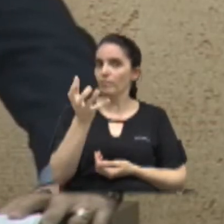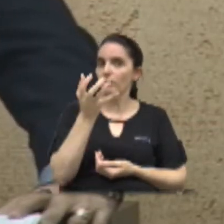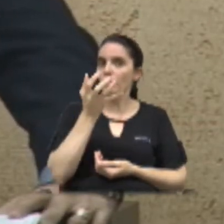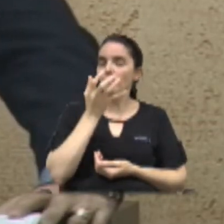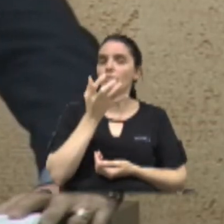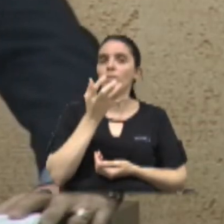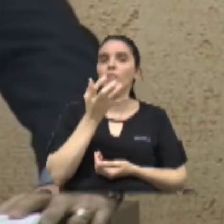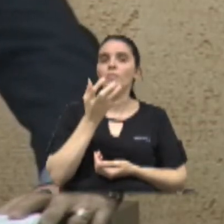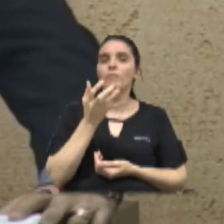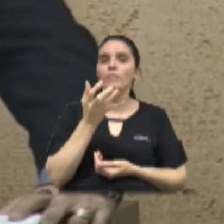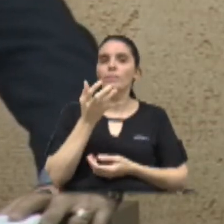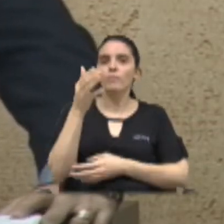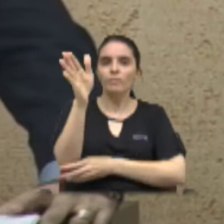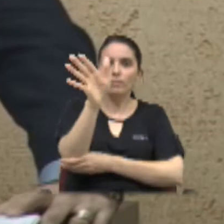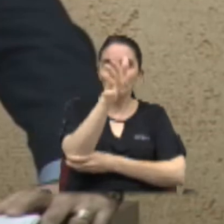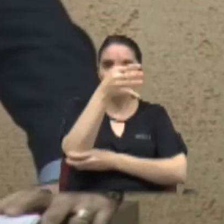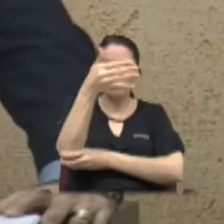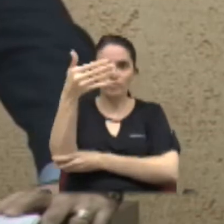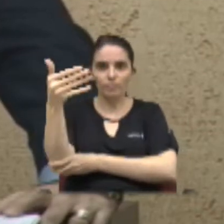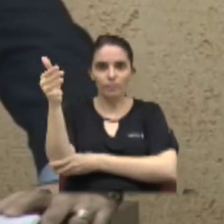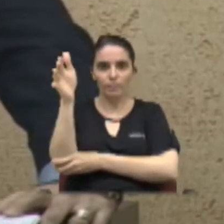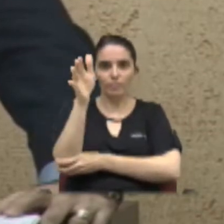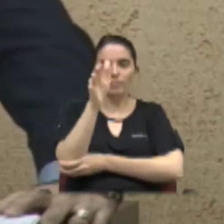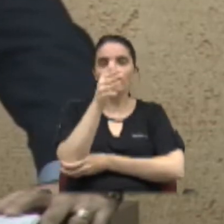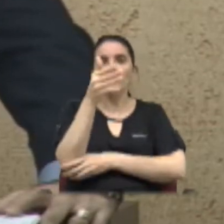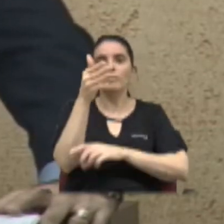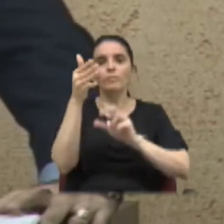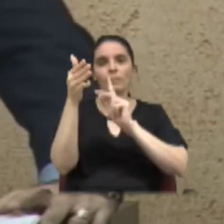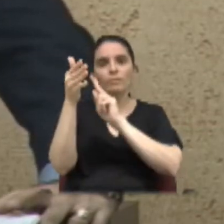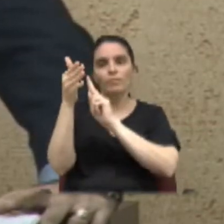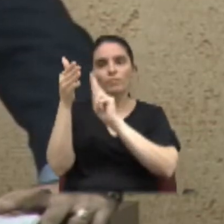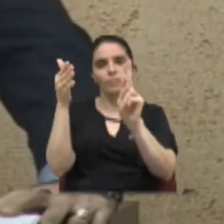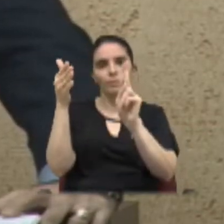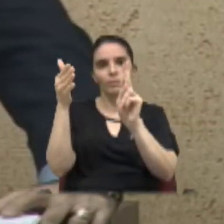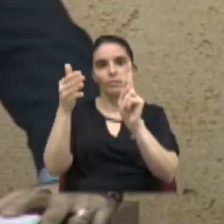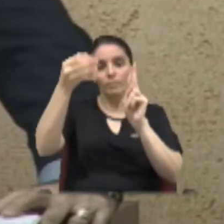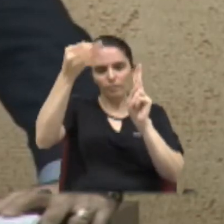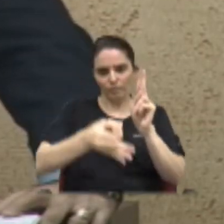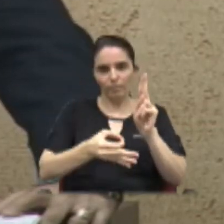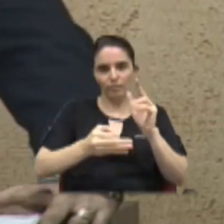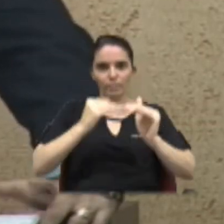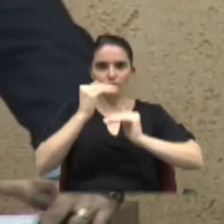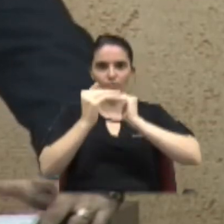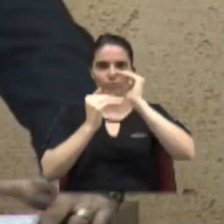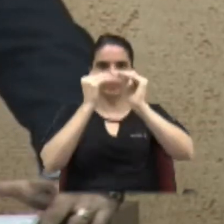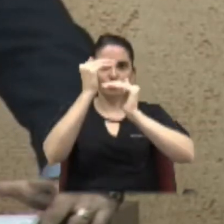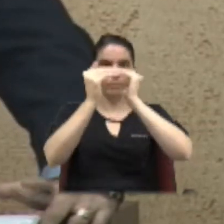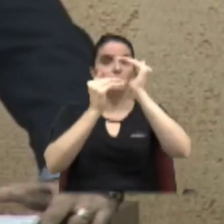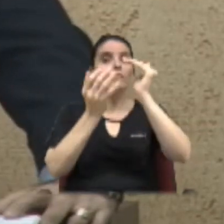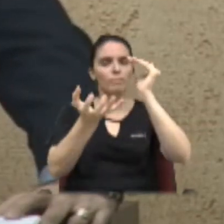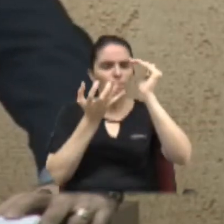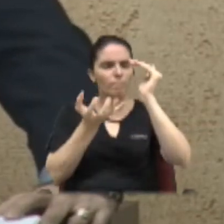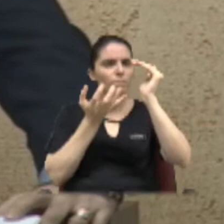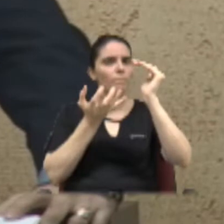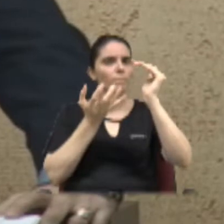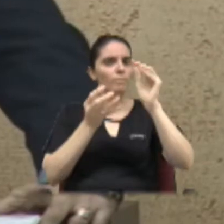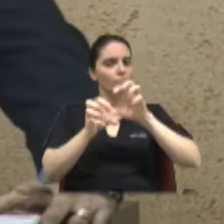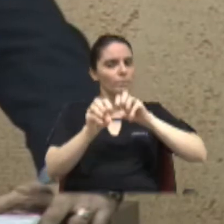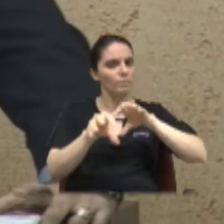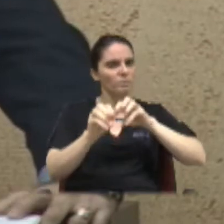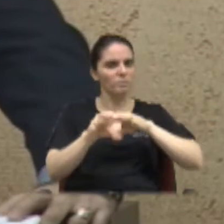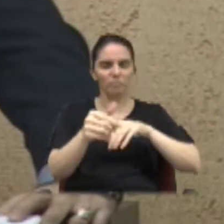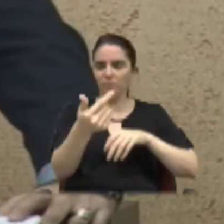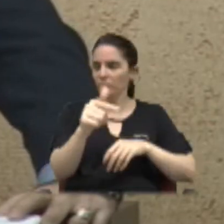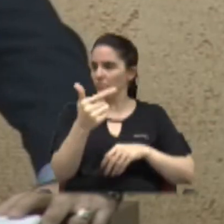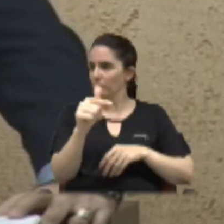estampado na bandeira do Brasil: ordem e progresso. A gente não vê educação, vê um país